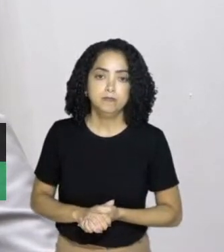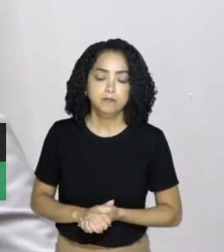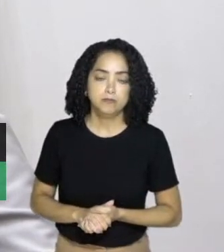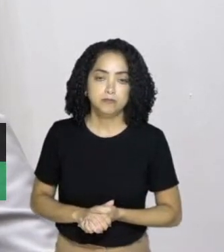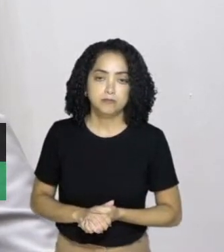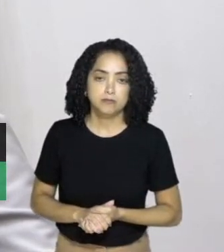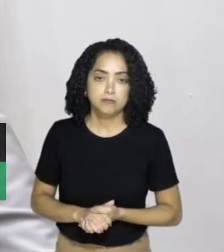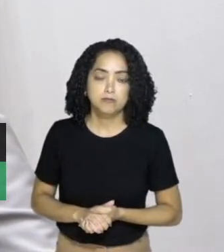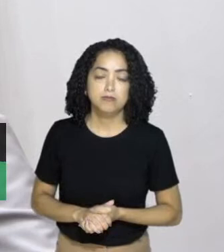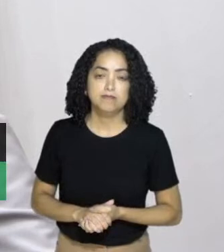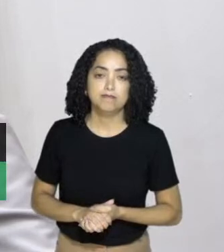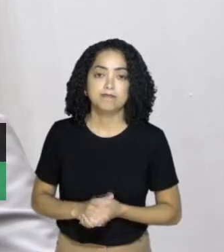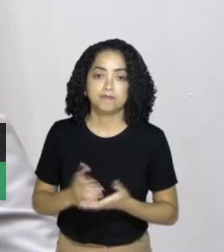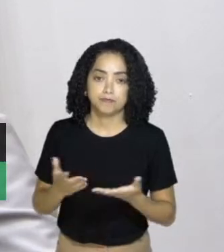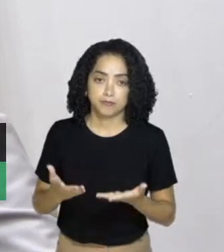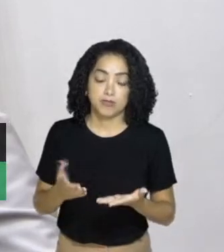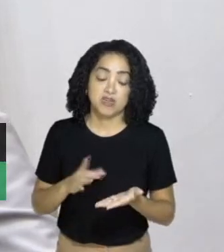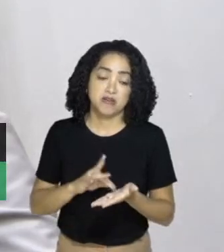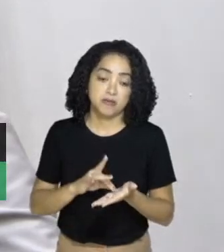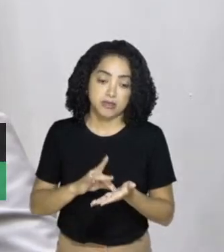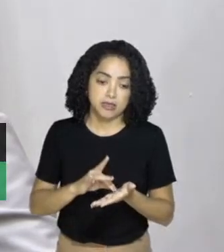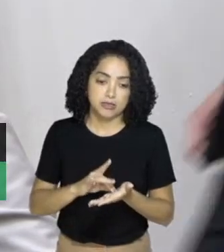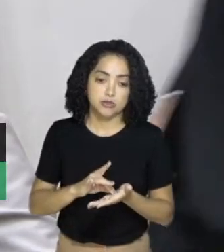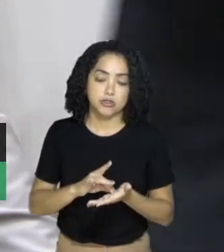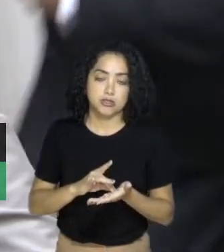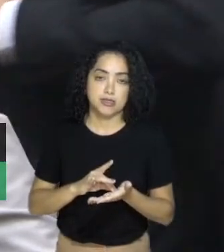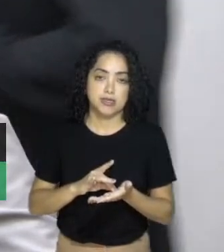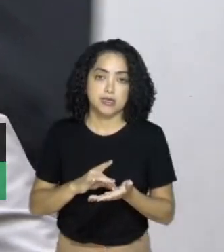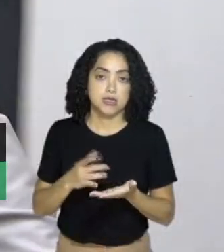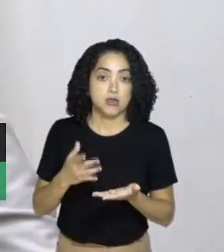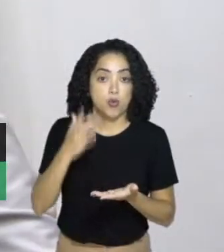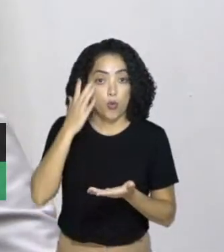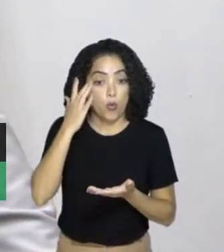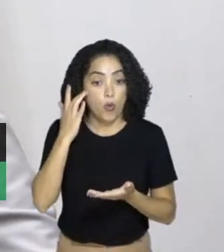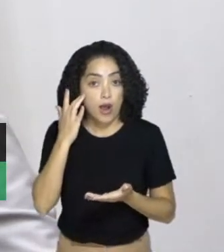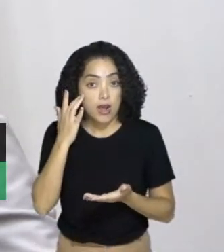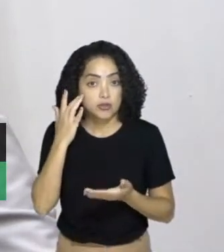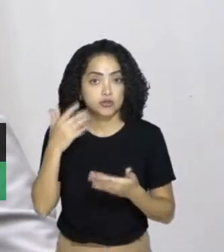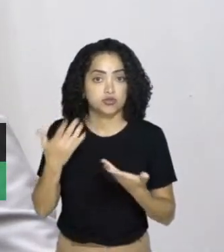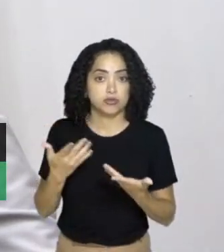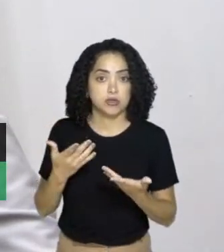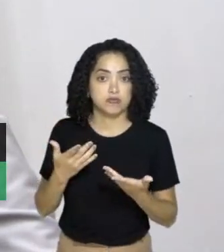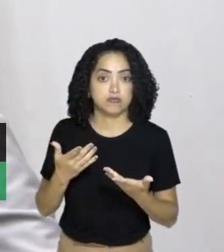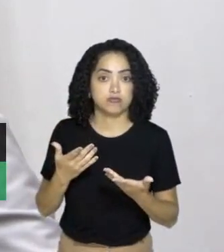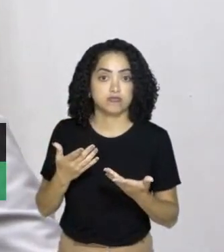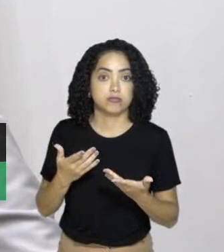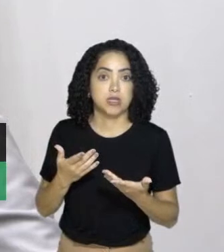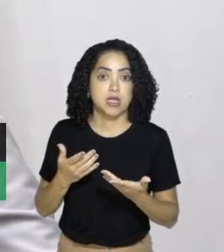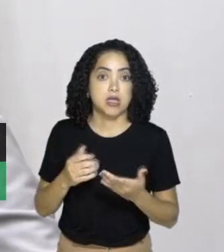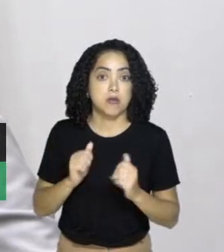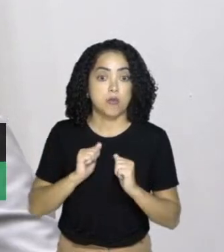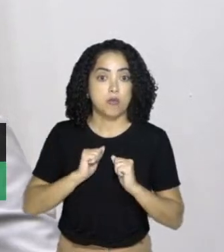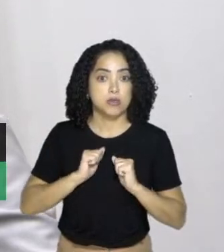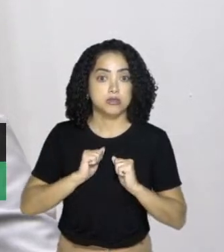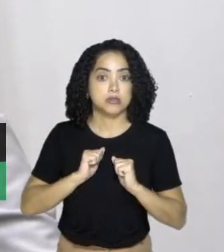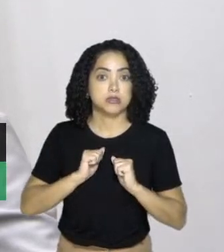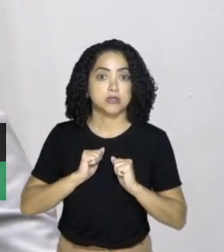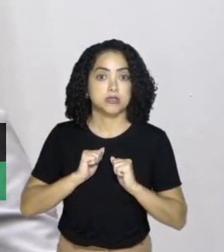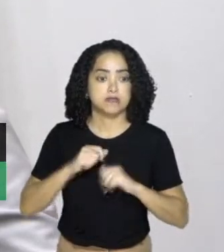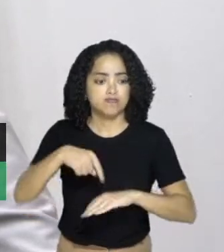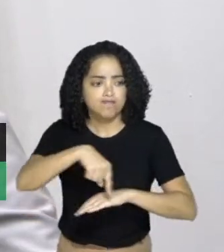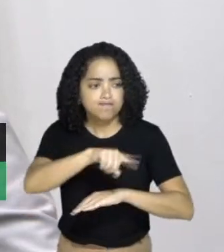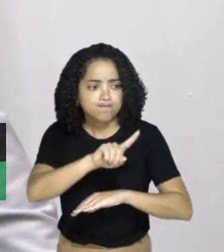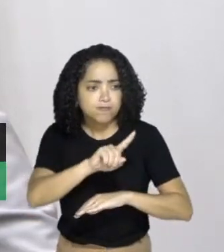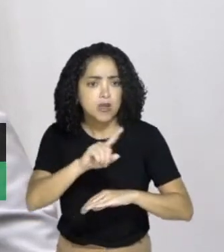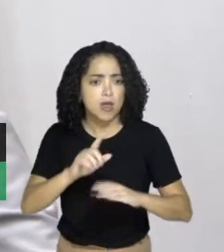Eu, de verdade, francamente, eu acho que é uma opção da mulher, se ela resolver entrar no ringue e ser espancada por um homem